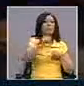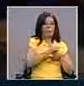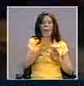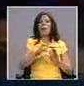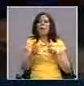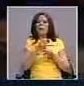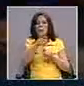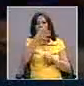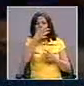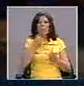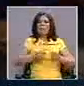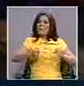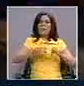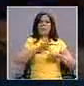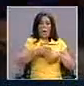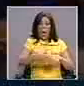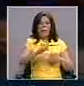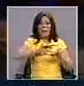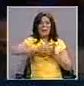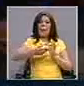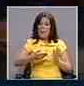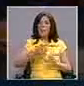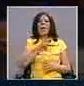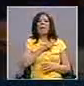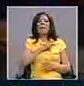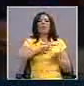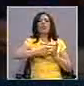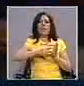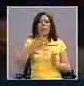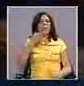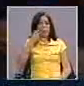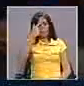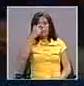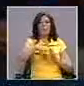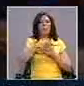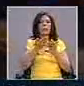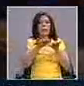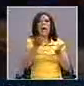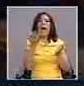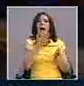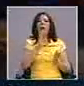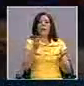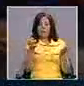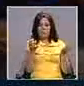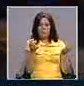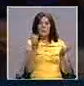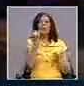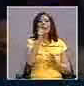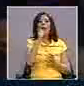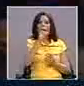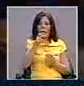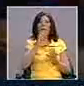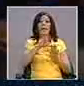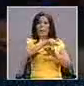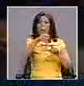Para combater o stress em época de exames, a Faculdade de Engenharia do Porto propõe aulas de yoga aos alunos e a